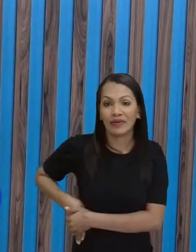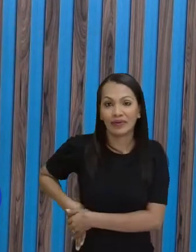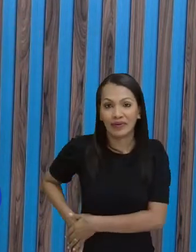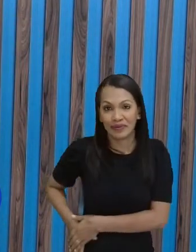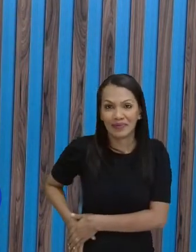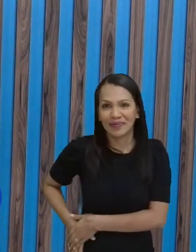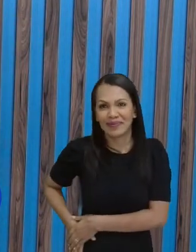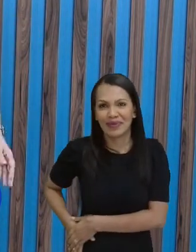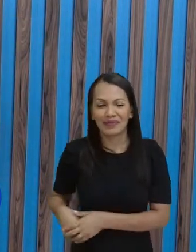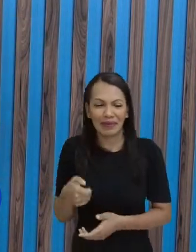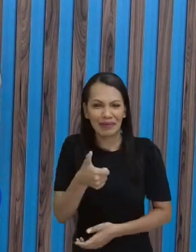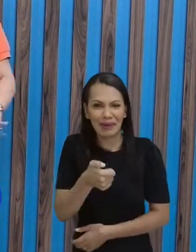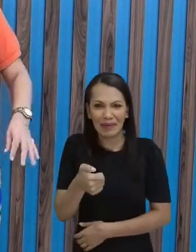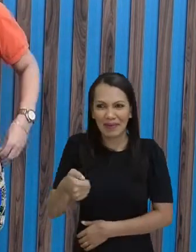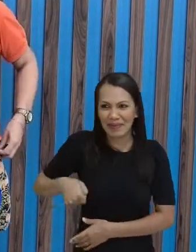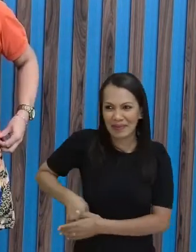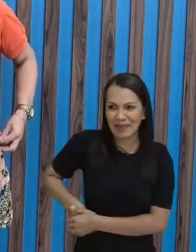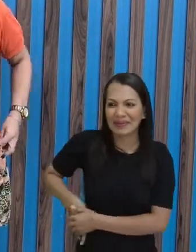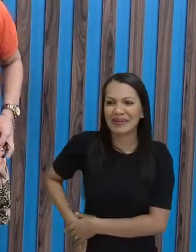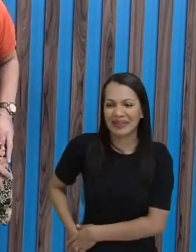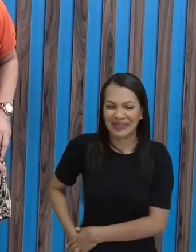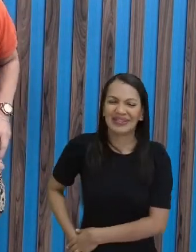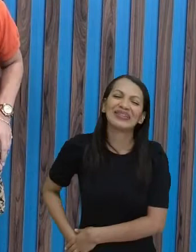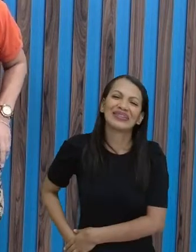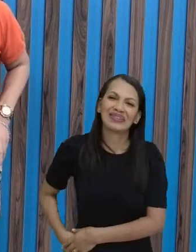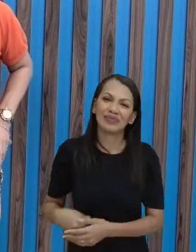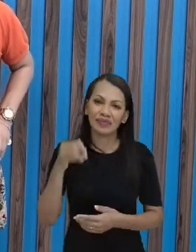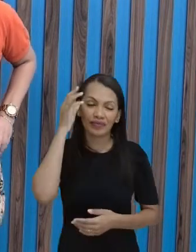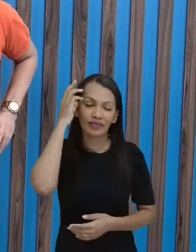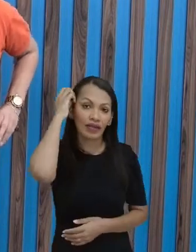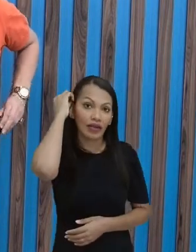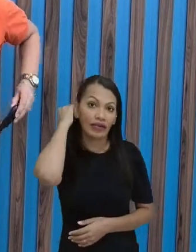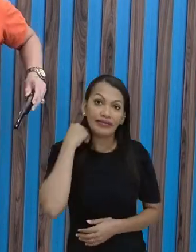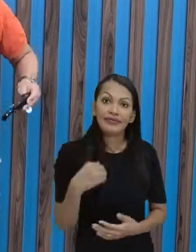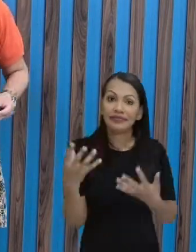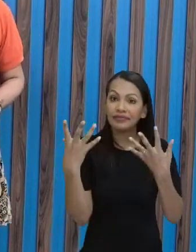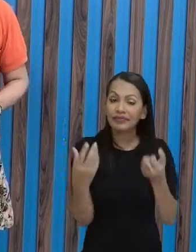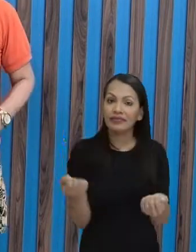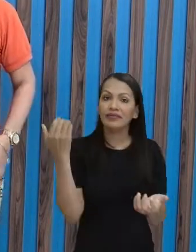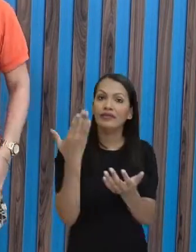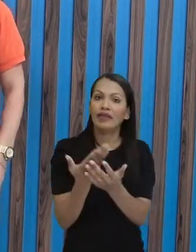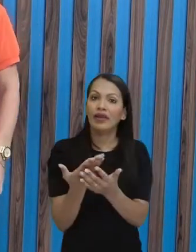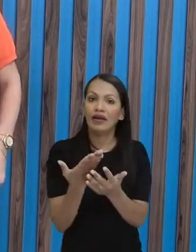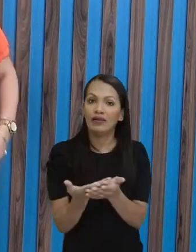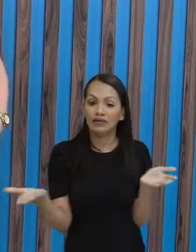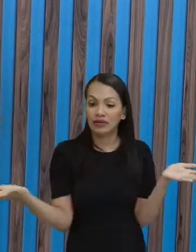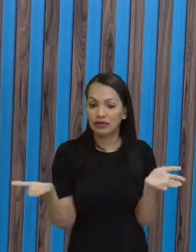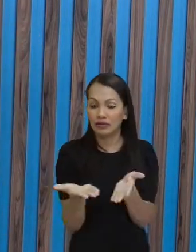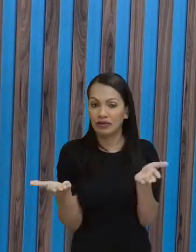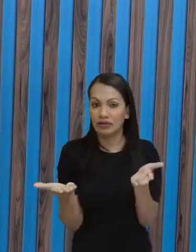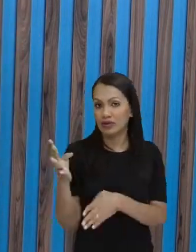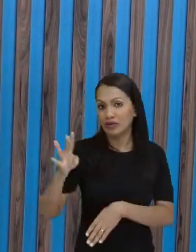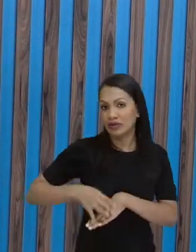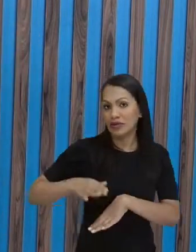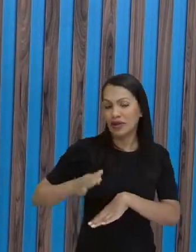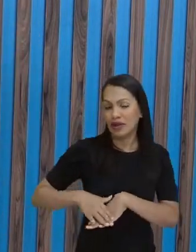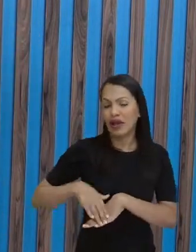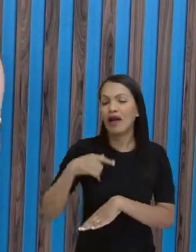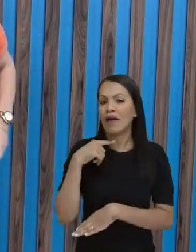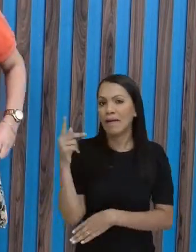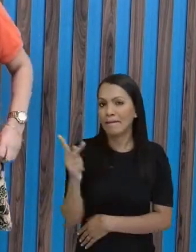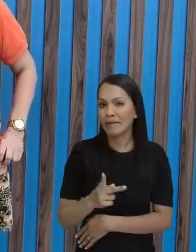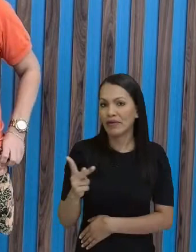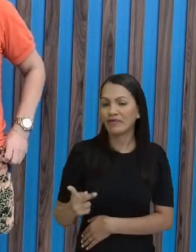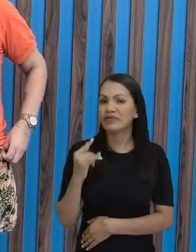passador. Ó. Pronto, tá tudo certo. Vamos lá para a aula de hoje, a aula de matemática. A professora Josi preparou uma aula bem especial